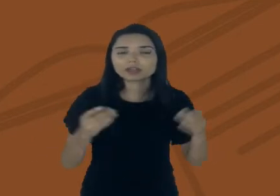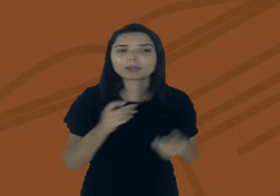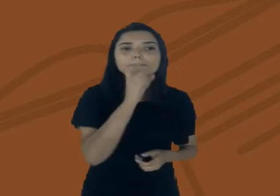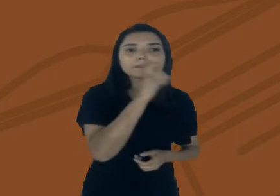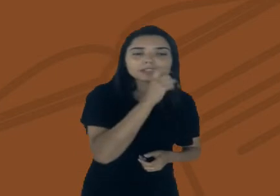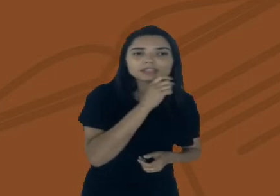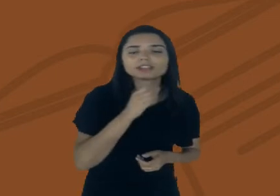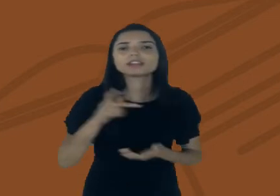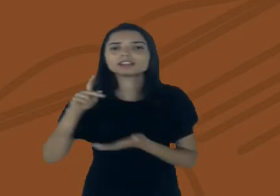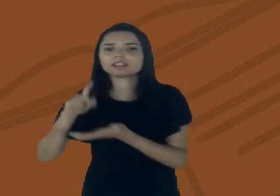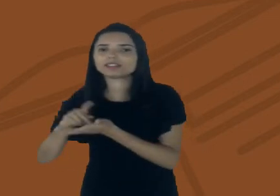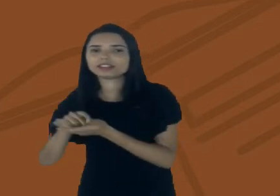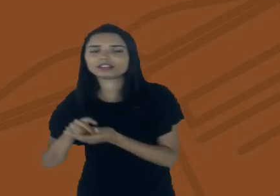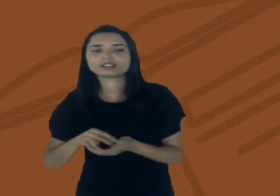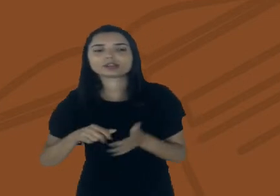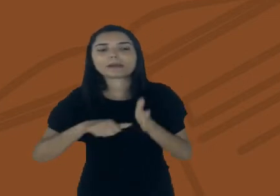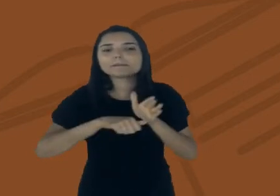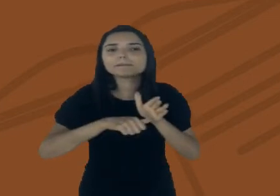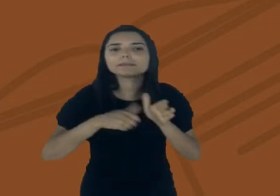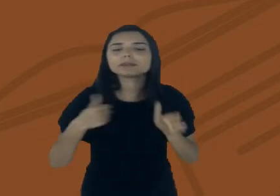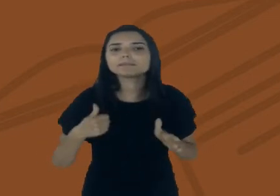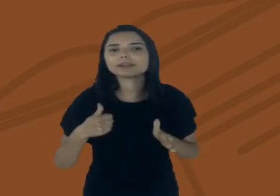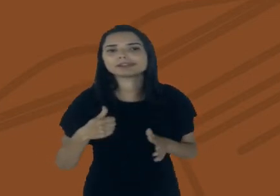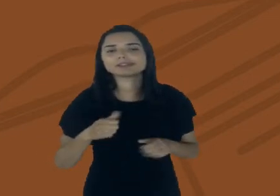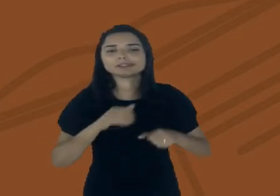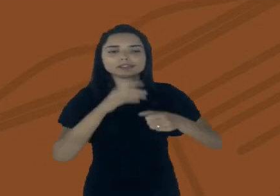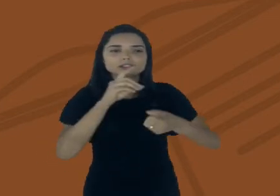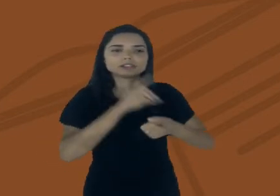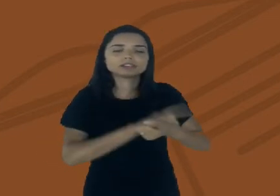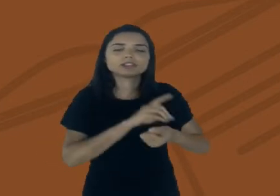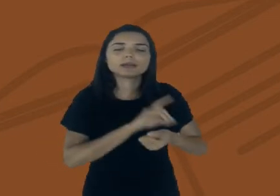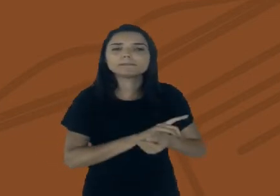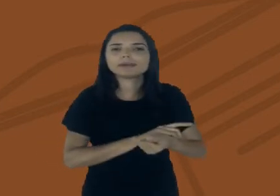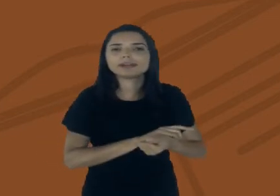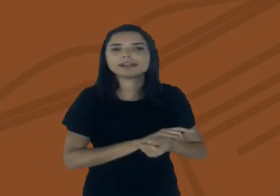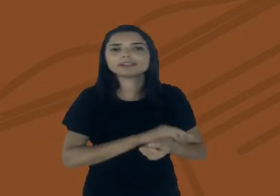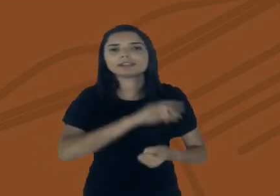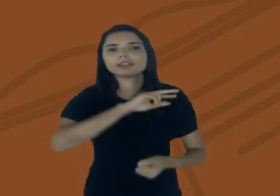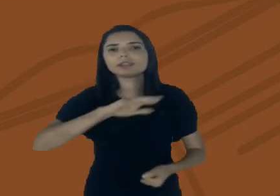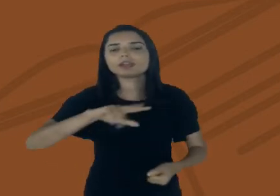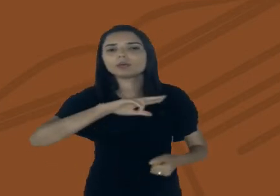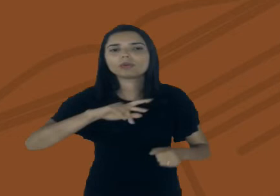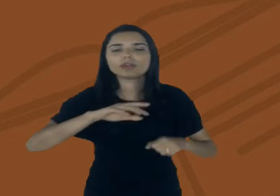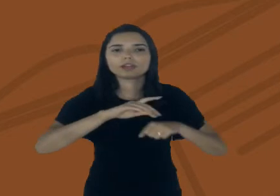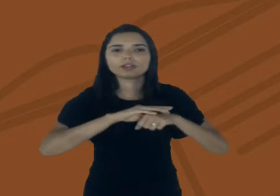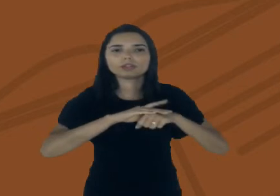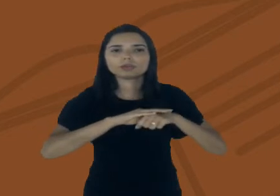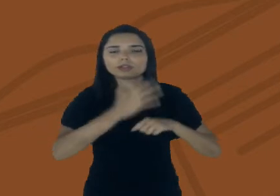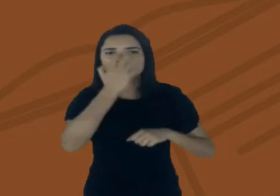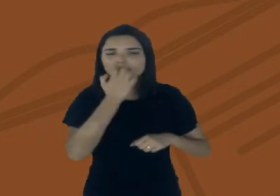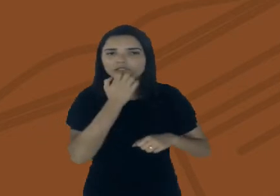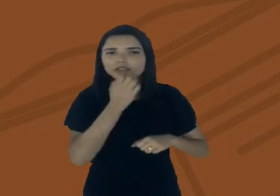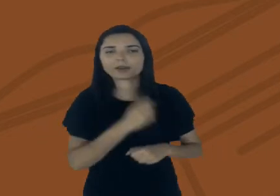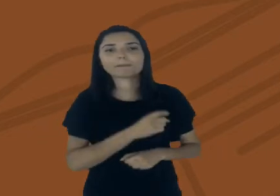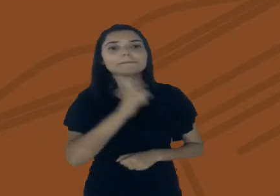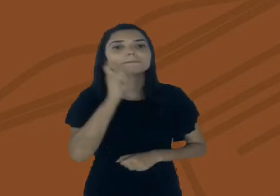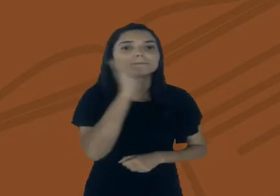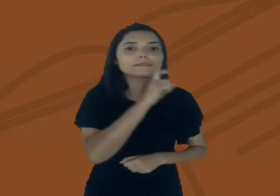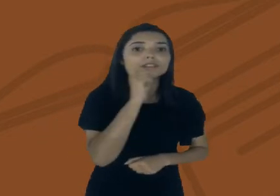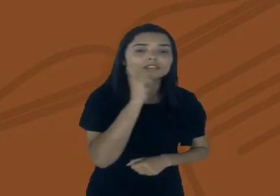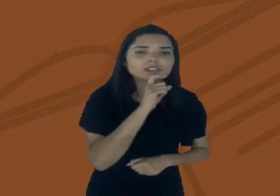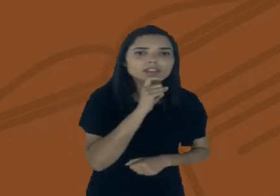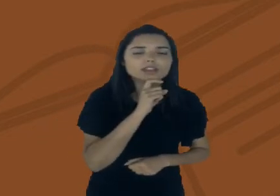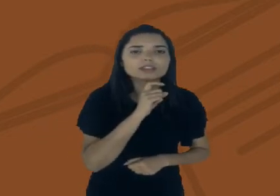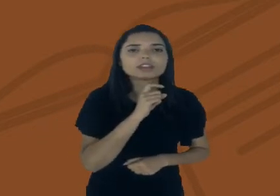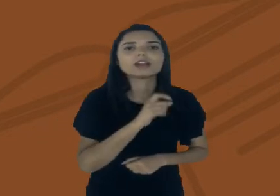primeiro, diabetes não é uma doença séria, é um mito, é uma doença séria sim, a gente precisa ter conhecimento